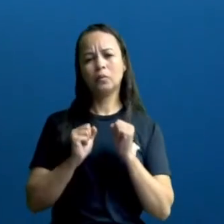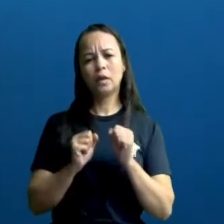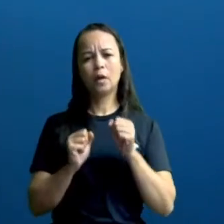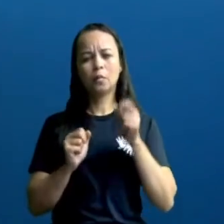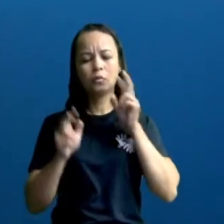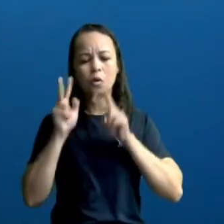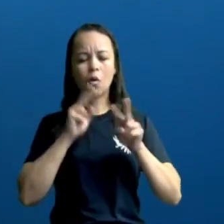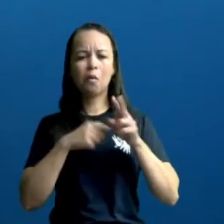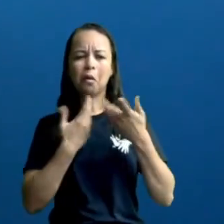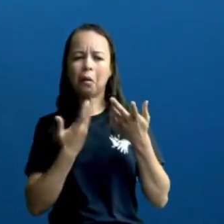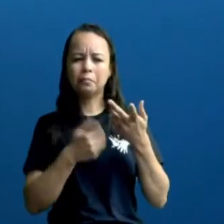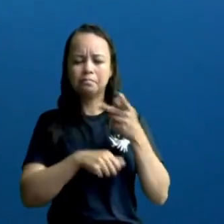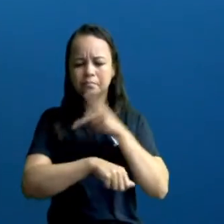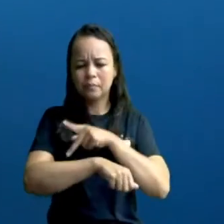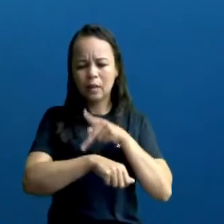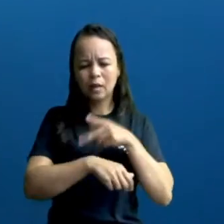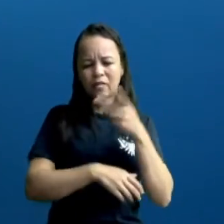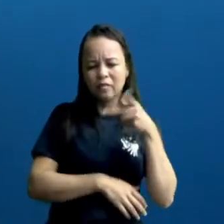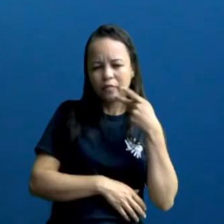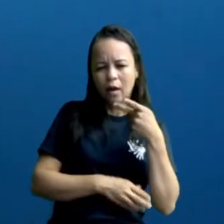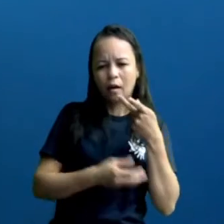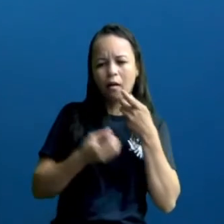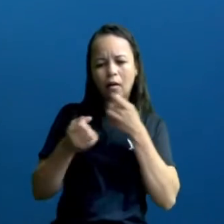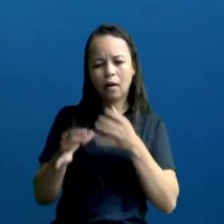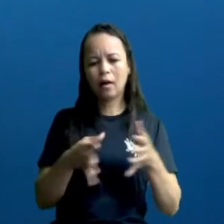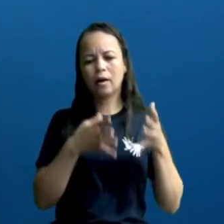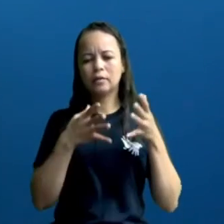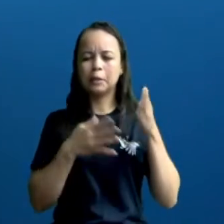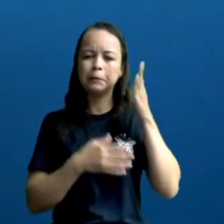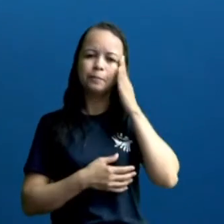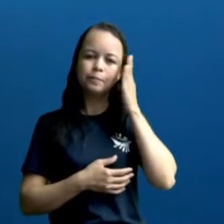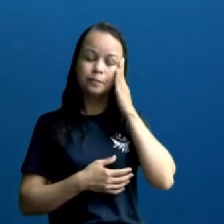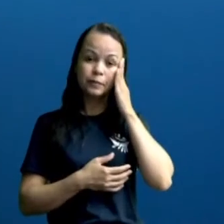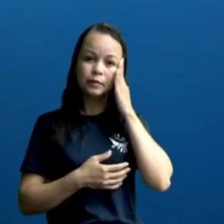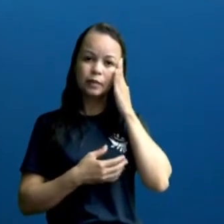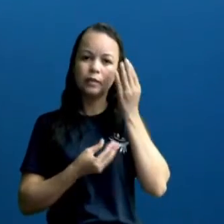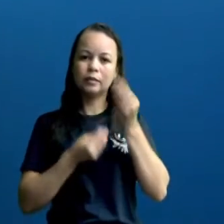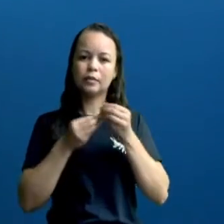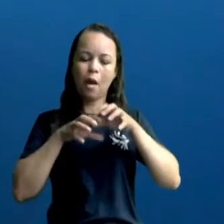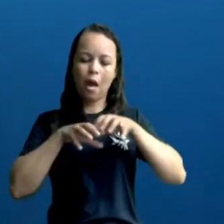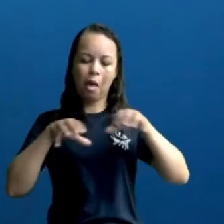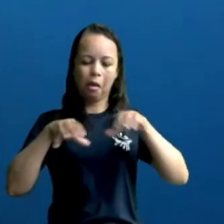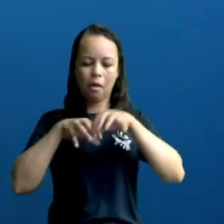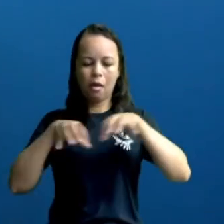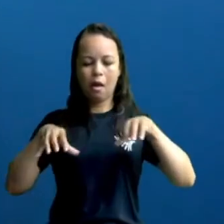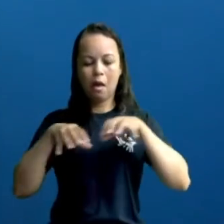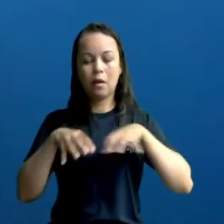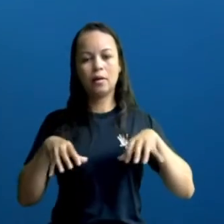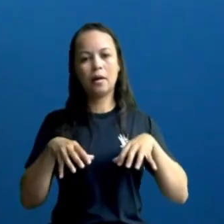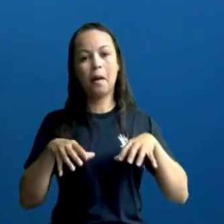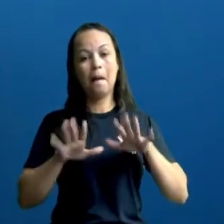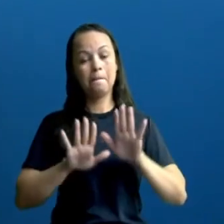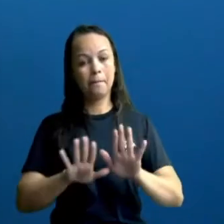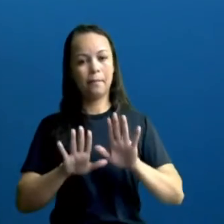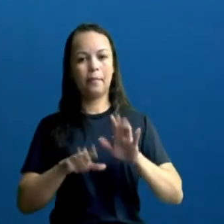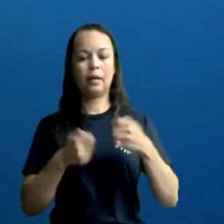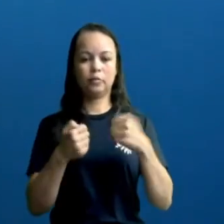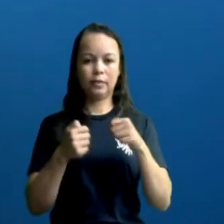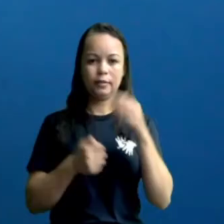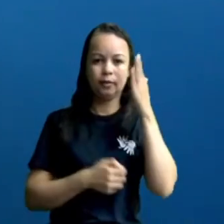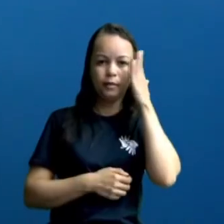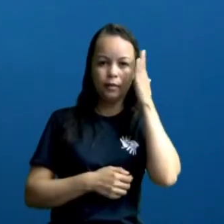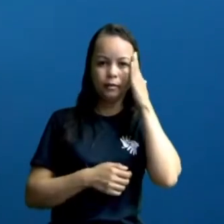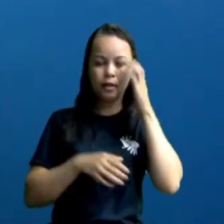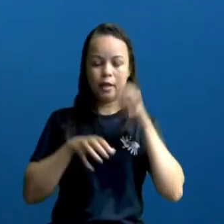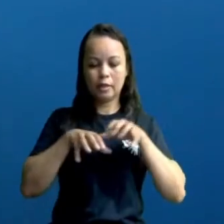para pedagogicamente ficar mais palatável, ficar mais fácil de você compreender de forma separadinha. Mas sempre entender que essa separação ela é